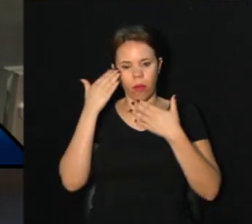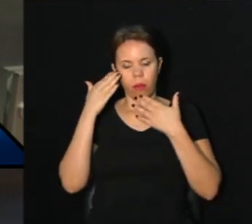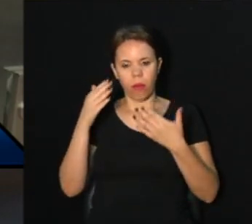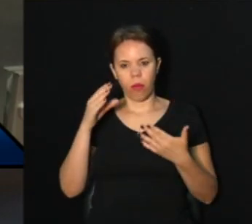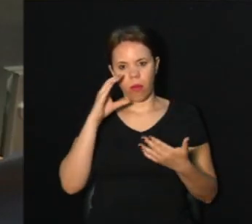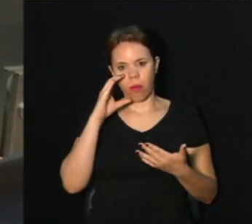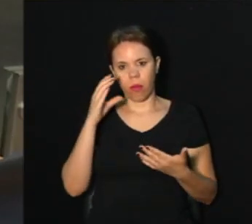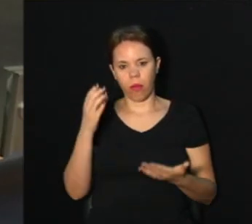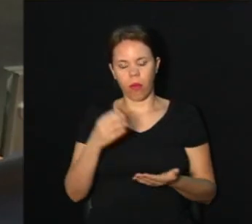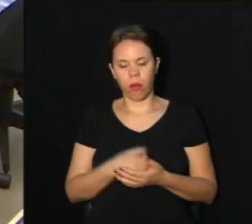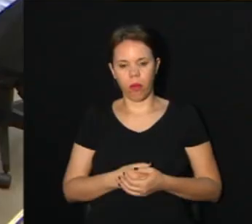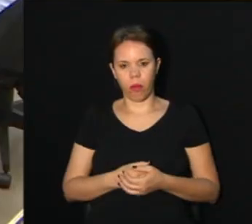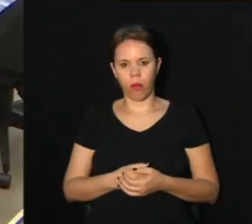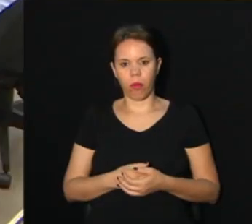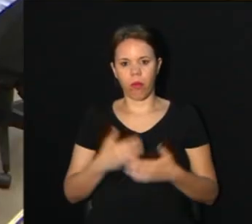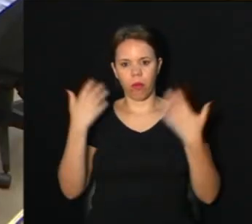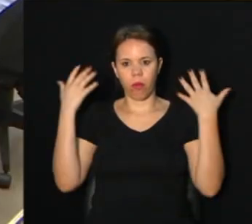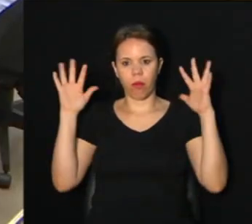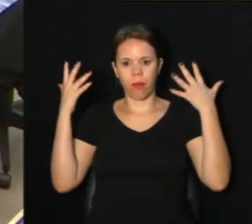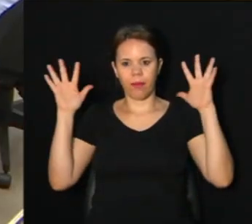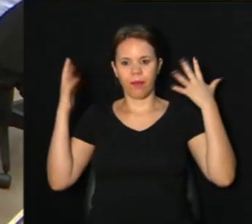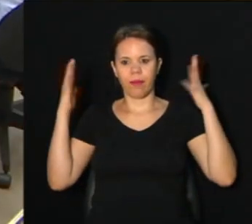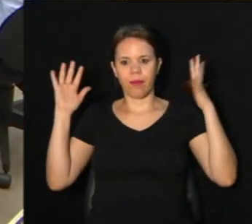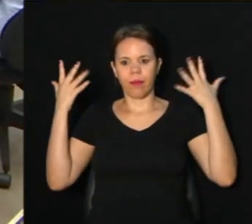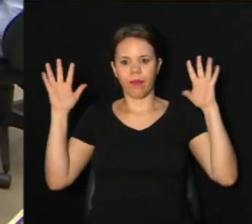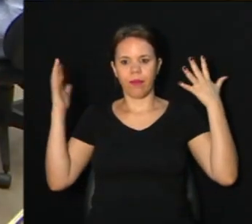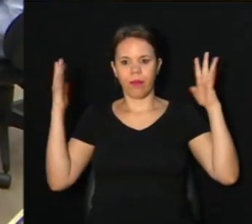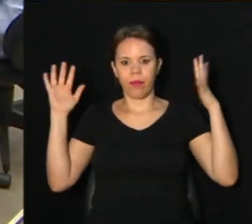Obrigado. Eu agradeço.